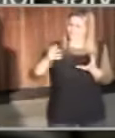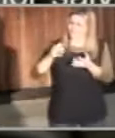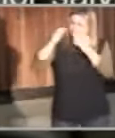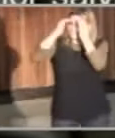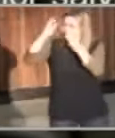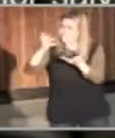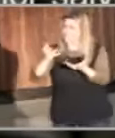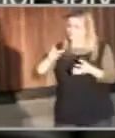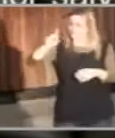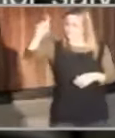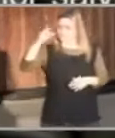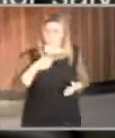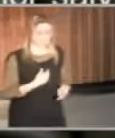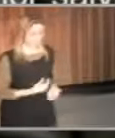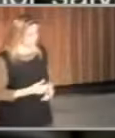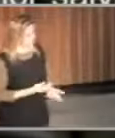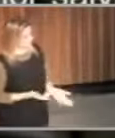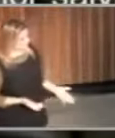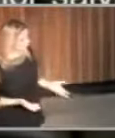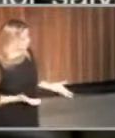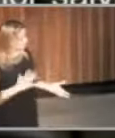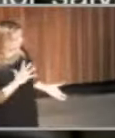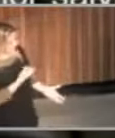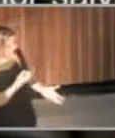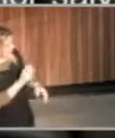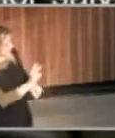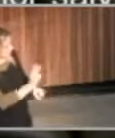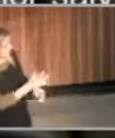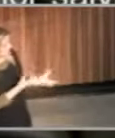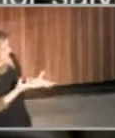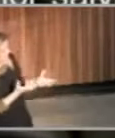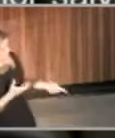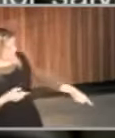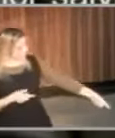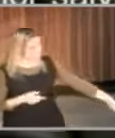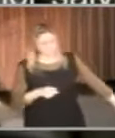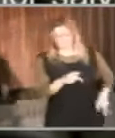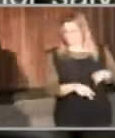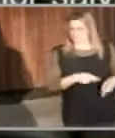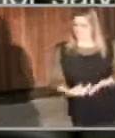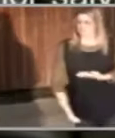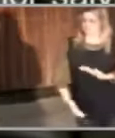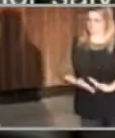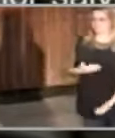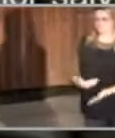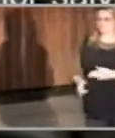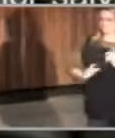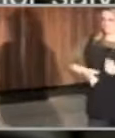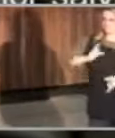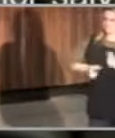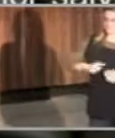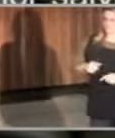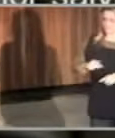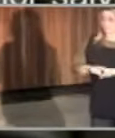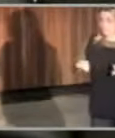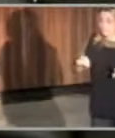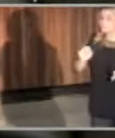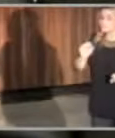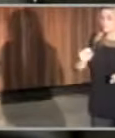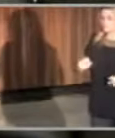esse líder vivia, o Senhor salvava o povo dos seus inimigos. E ele tinha pena dos israelitas porque eles sofriam na